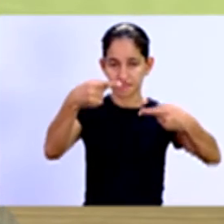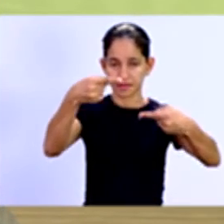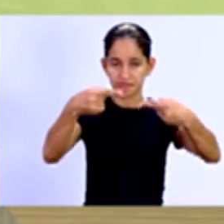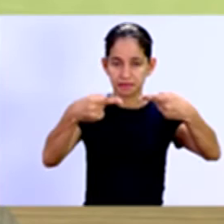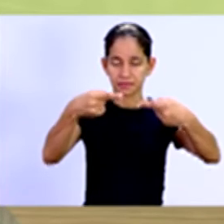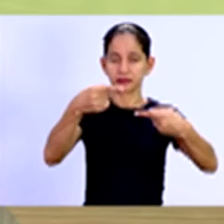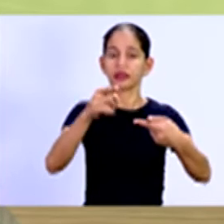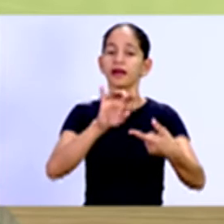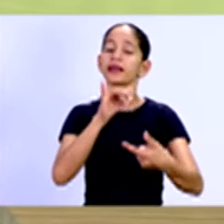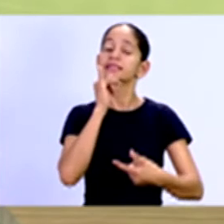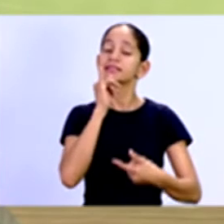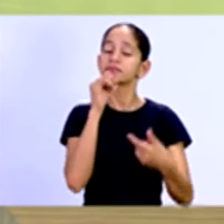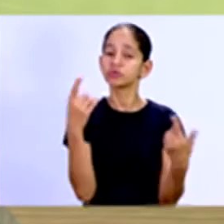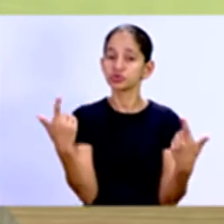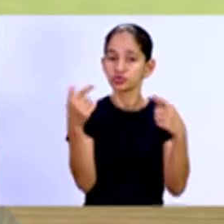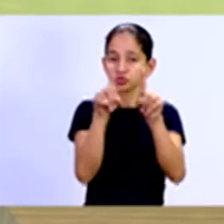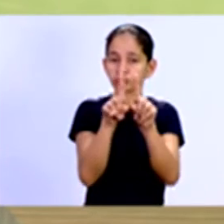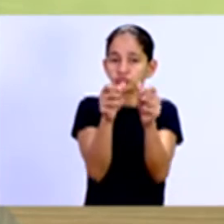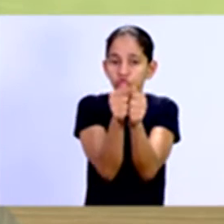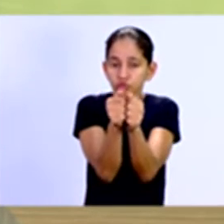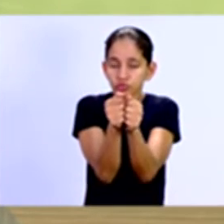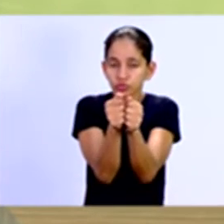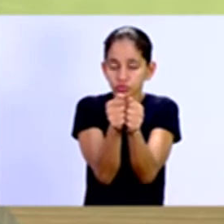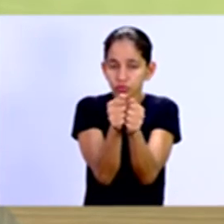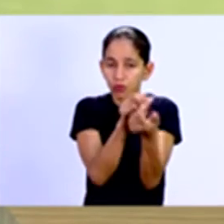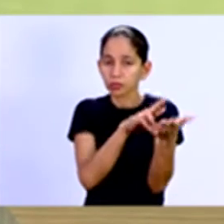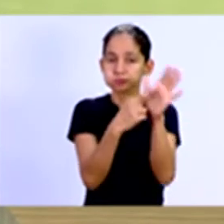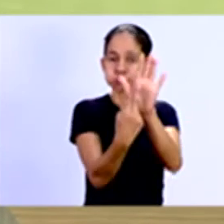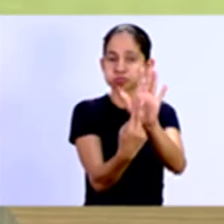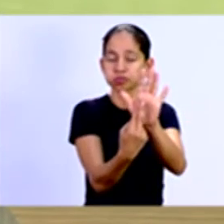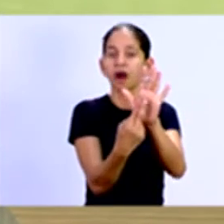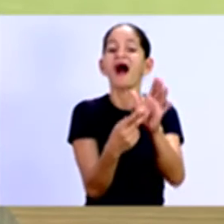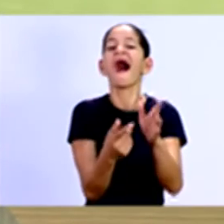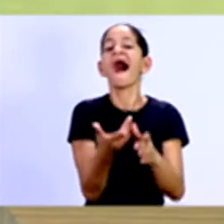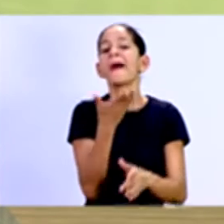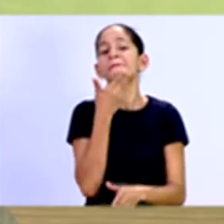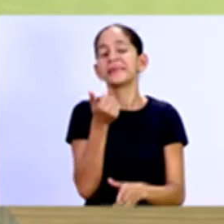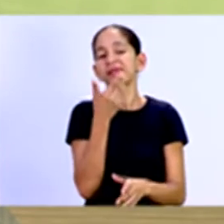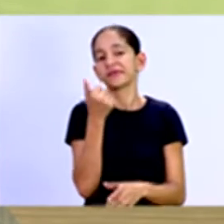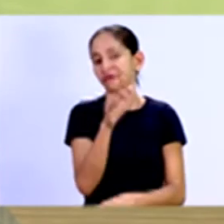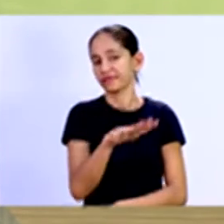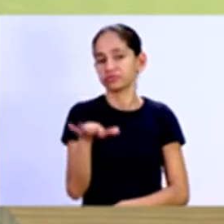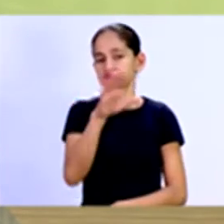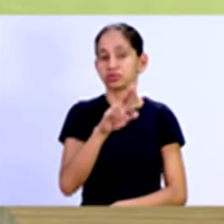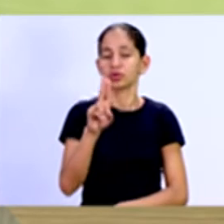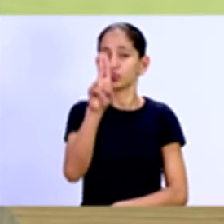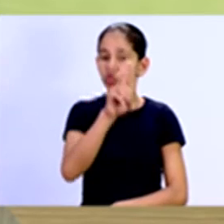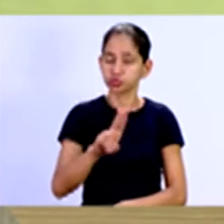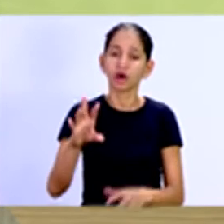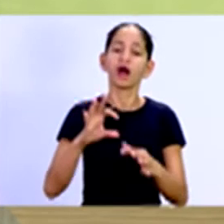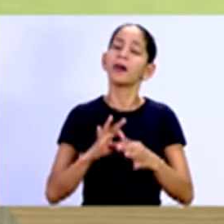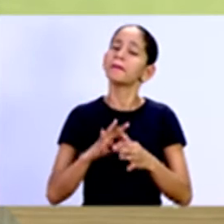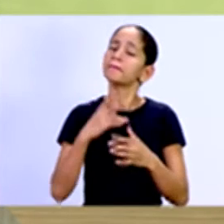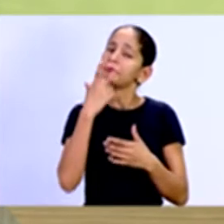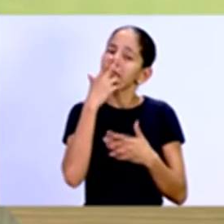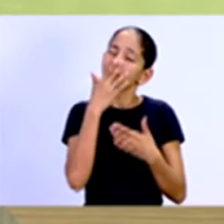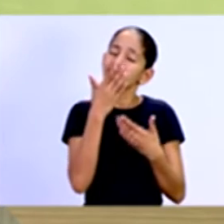ele coloca as pessoas que têm preferência em seu lugar. Eu acho que ficou meio aberto essa,